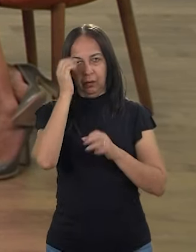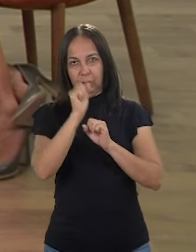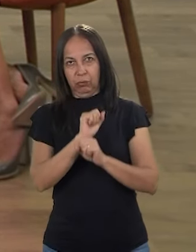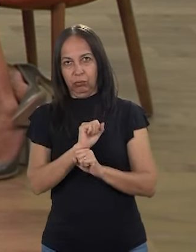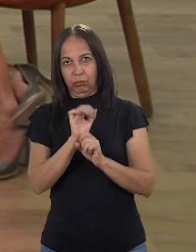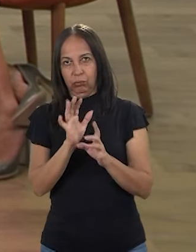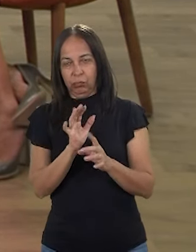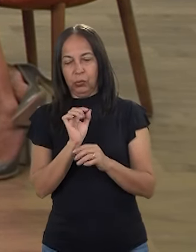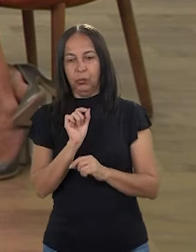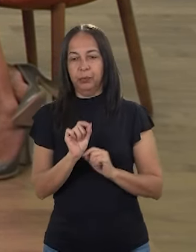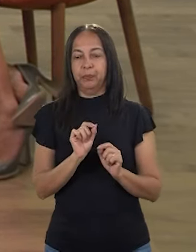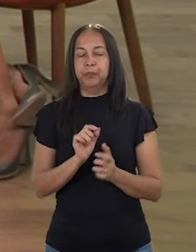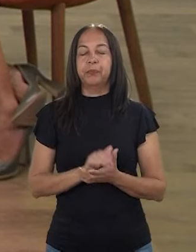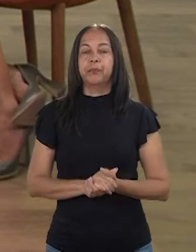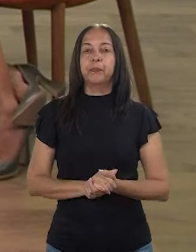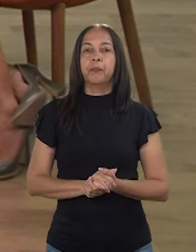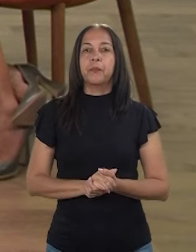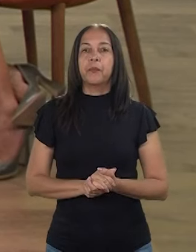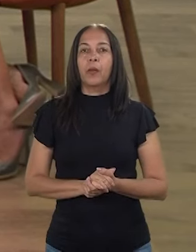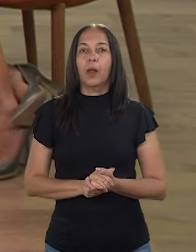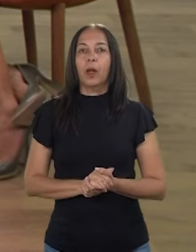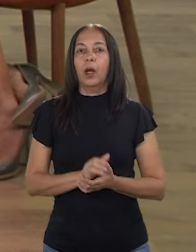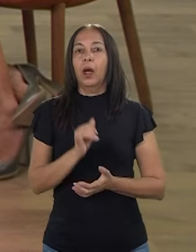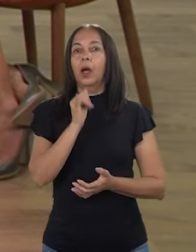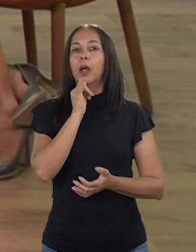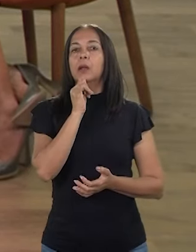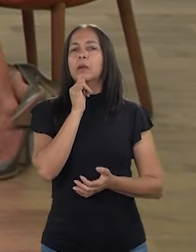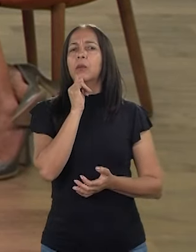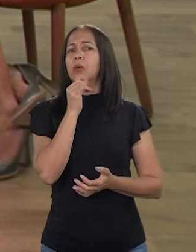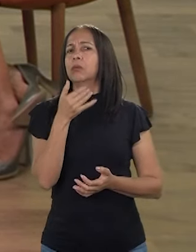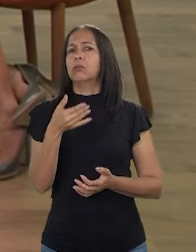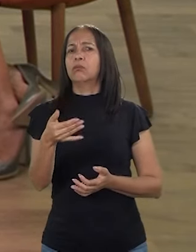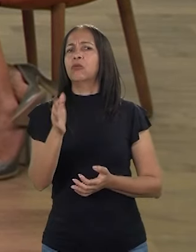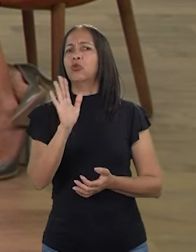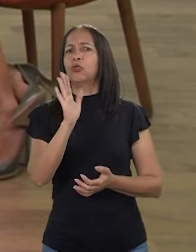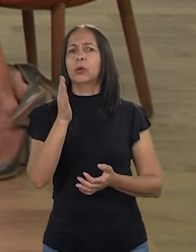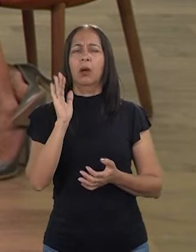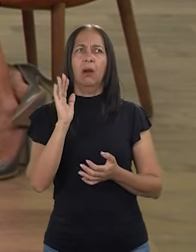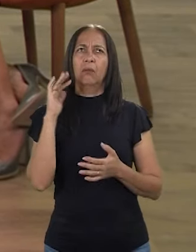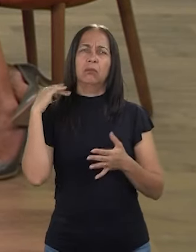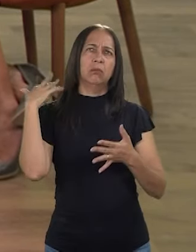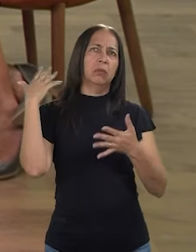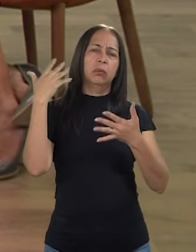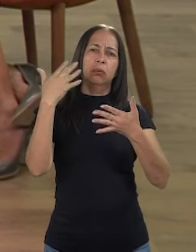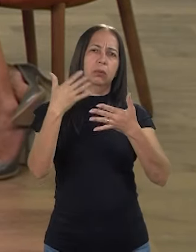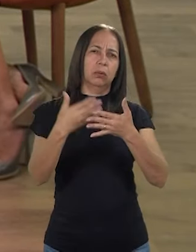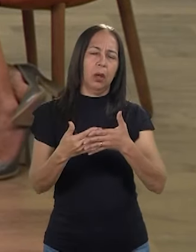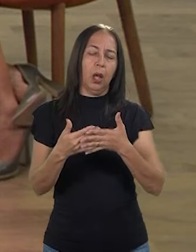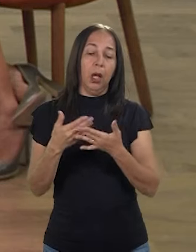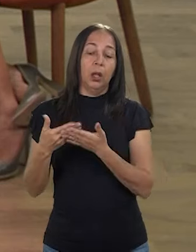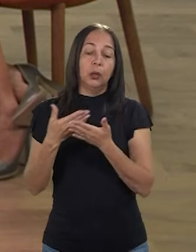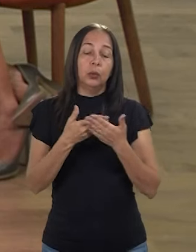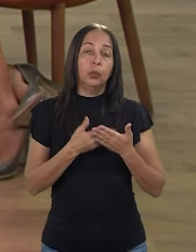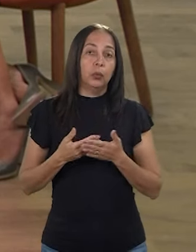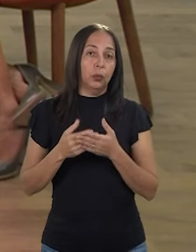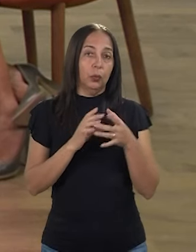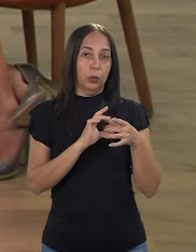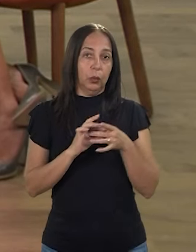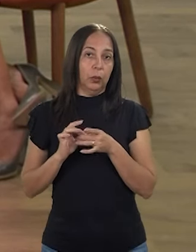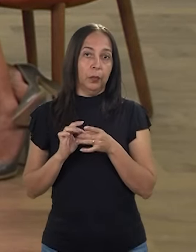mais mais com mais e concretude né uma um exemplo muito já tradicional assim do do do dos